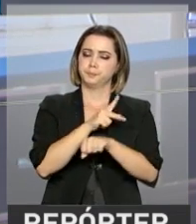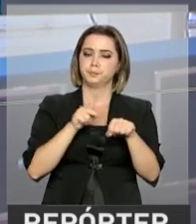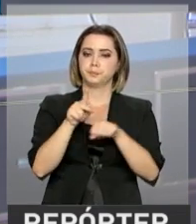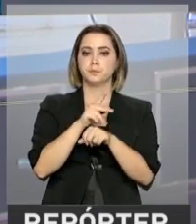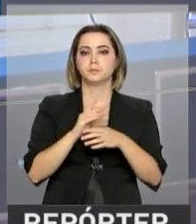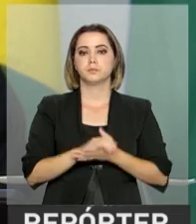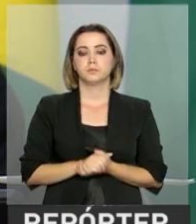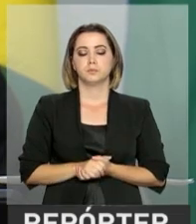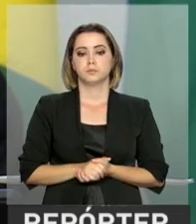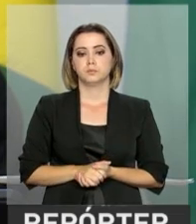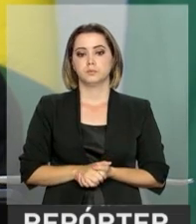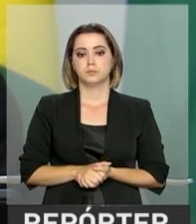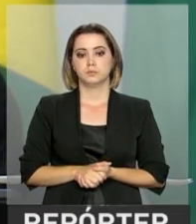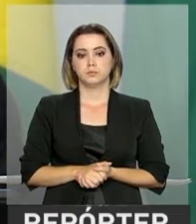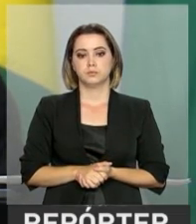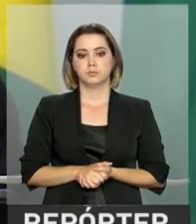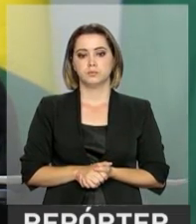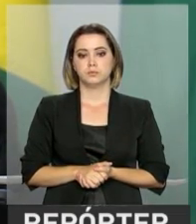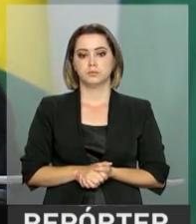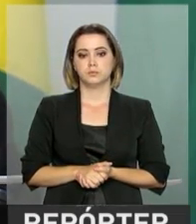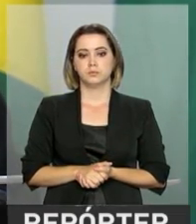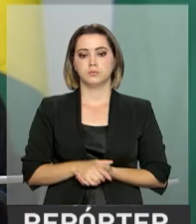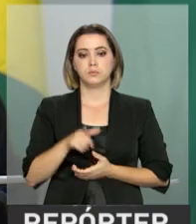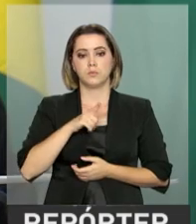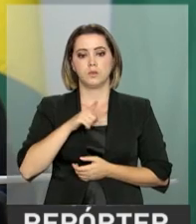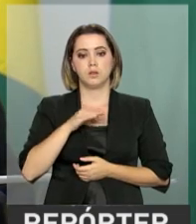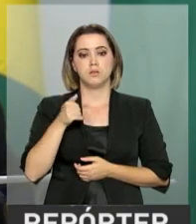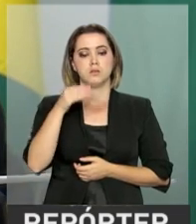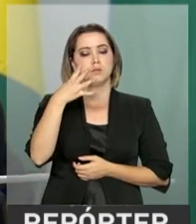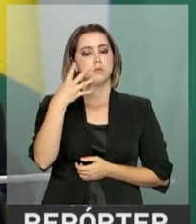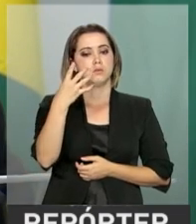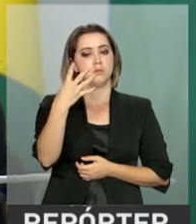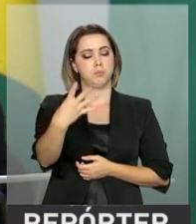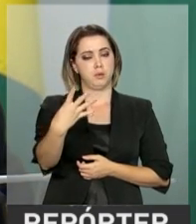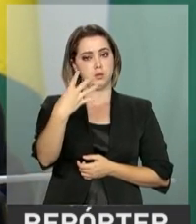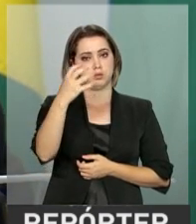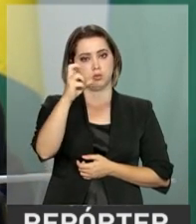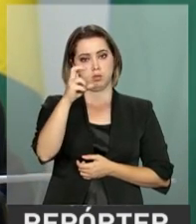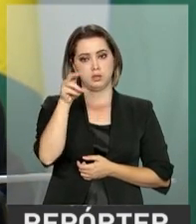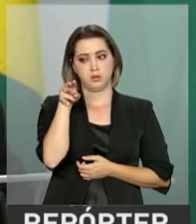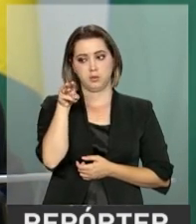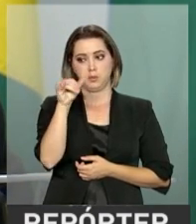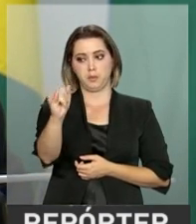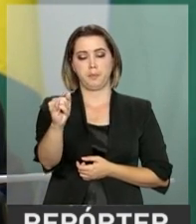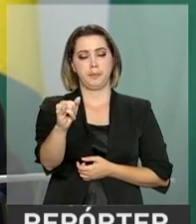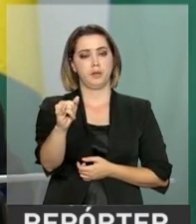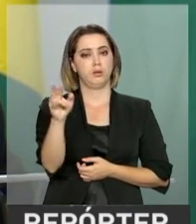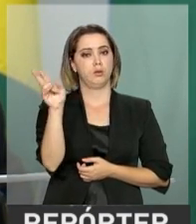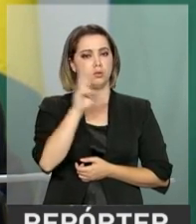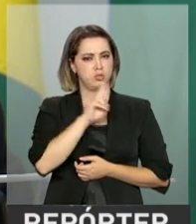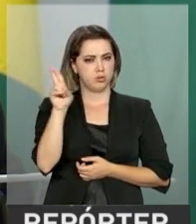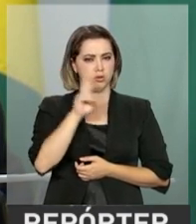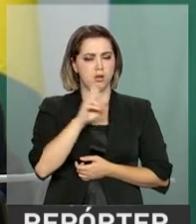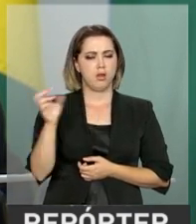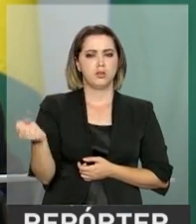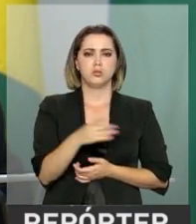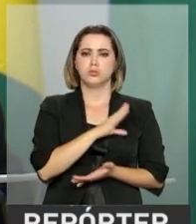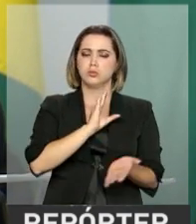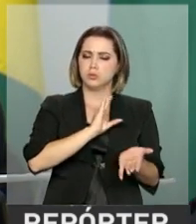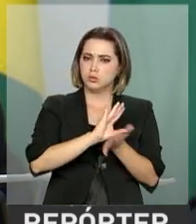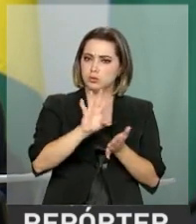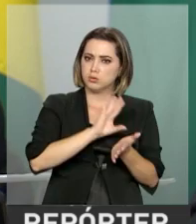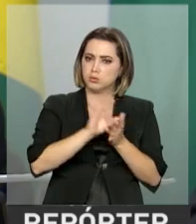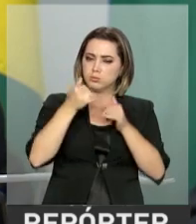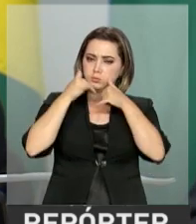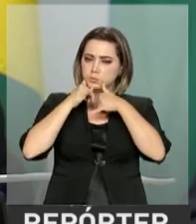do país serão 45 bilhões de novos investimentos nos setores